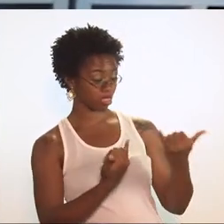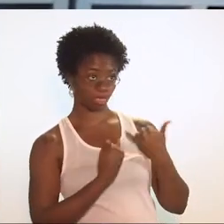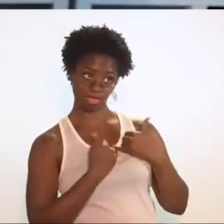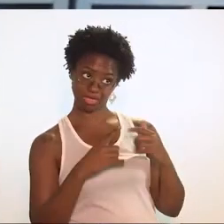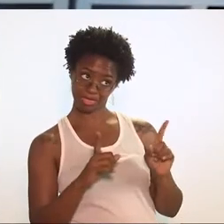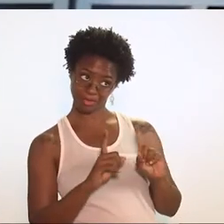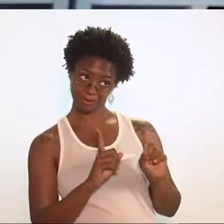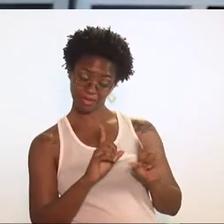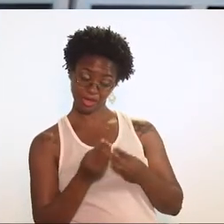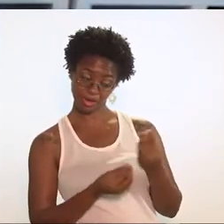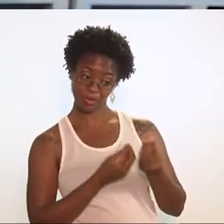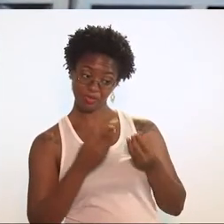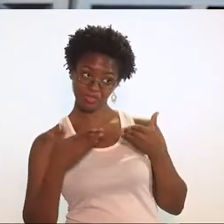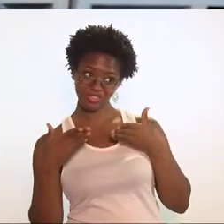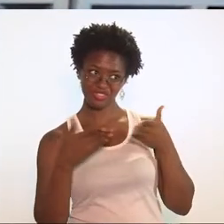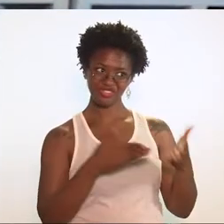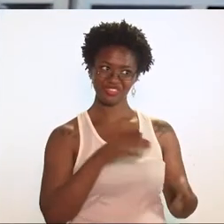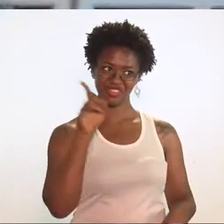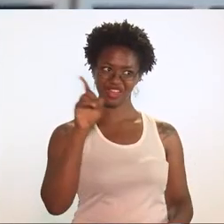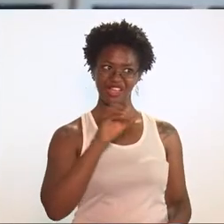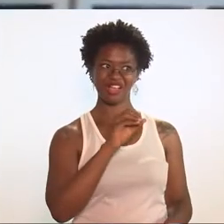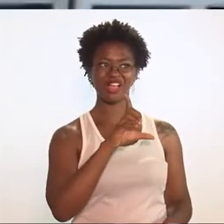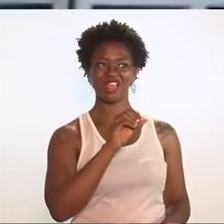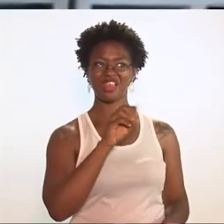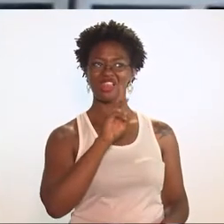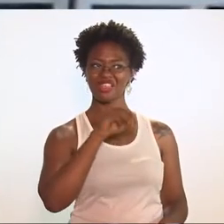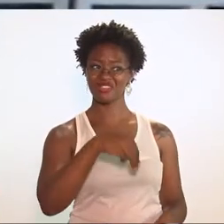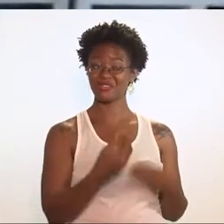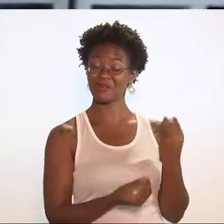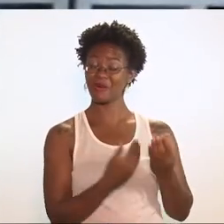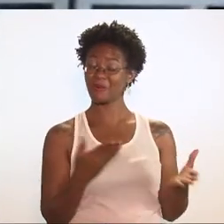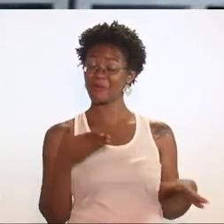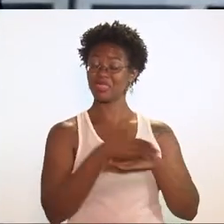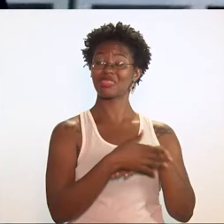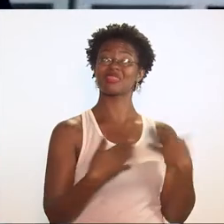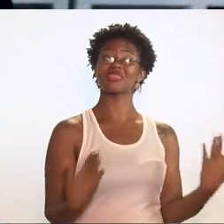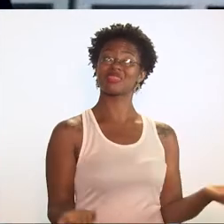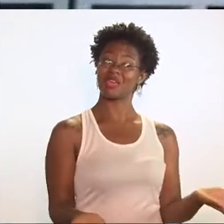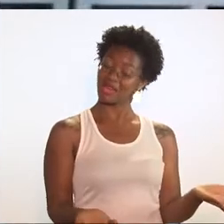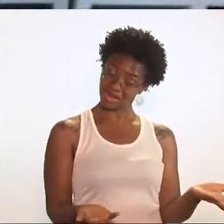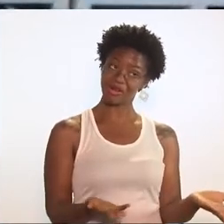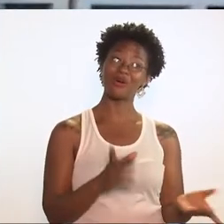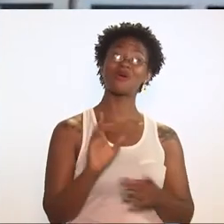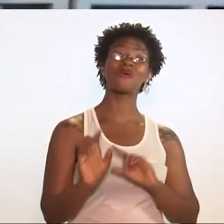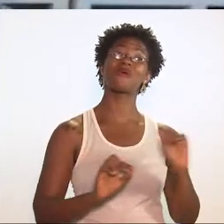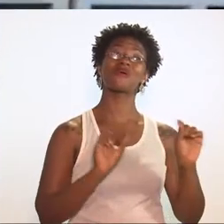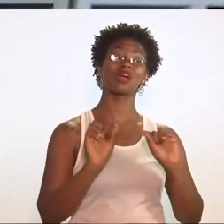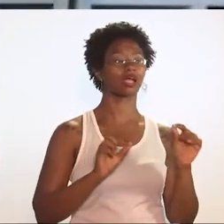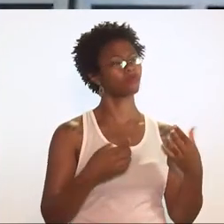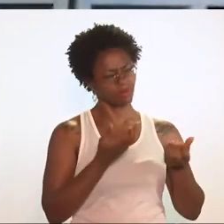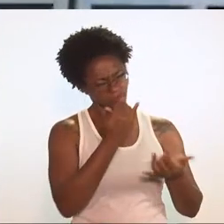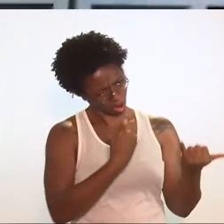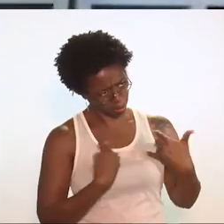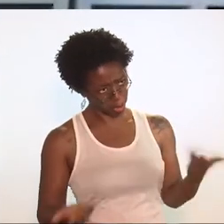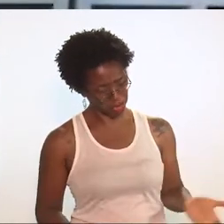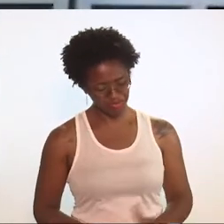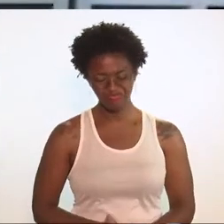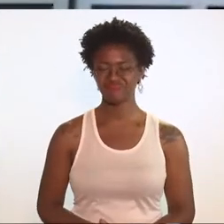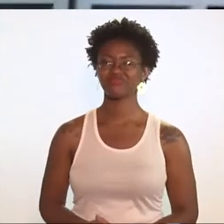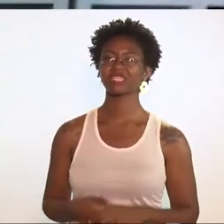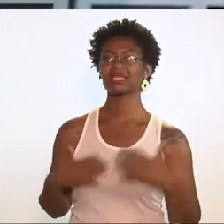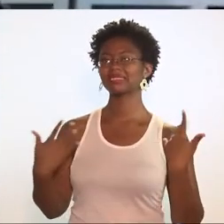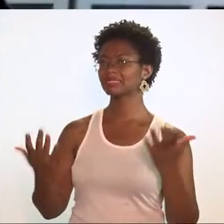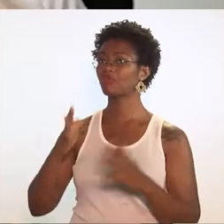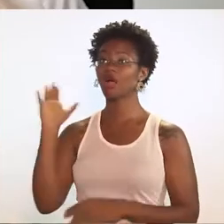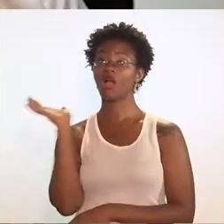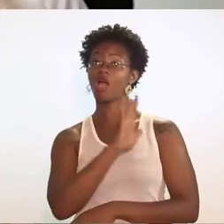você não disse para a gente exatamente como é que você chegou ao Olodum. Foi por meio de um amigo, amiga, como é que